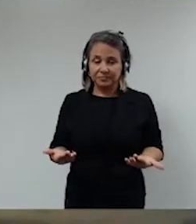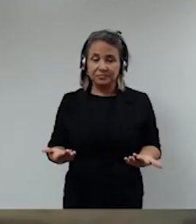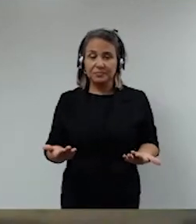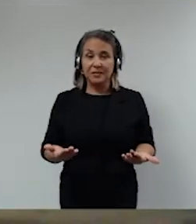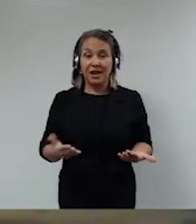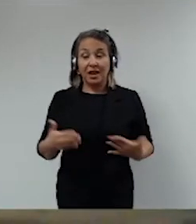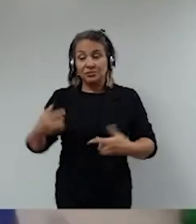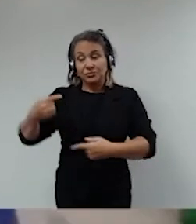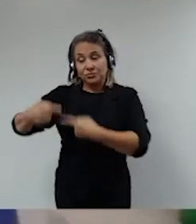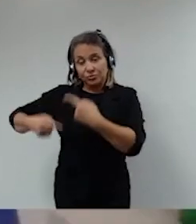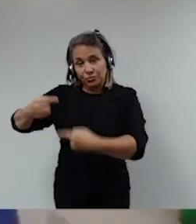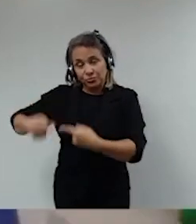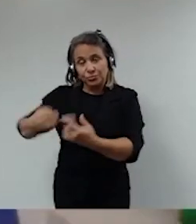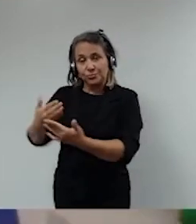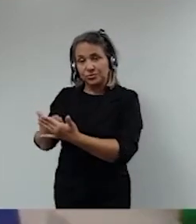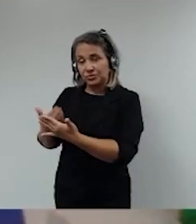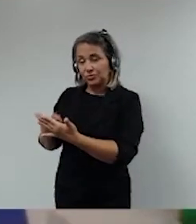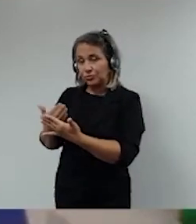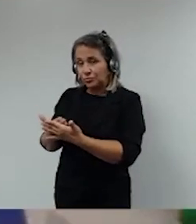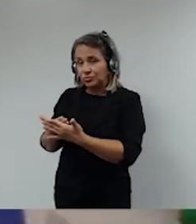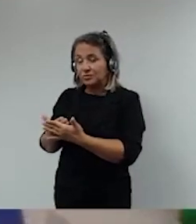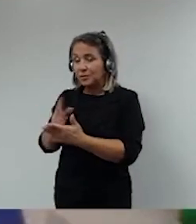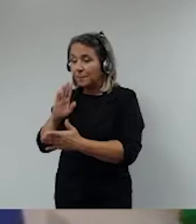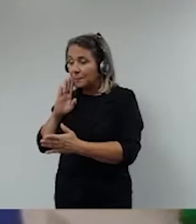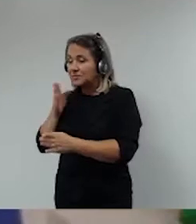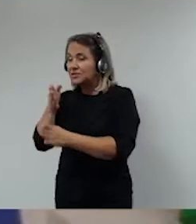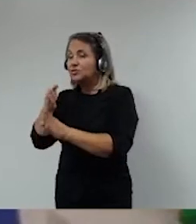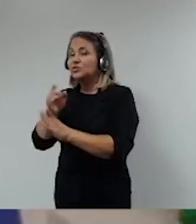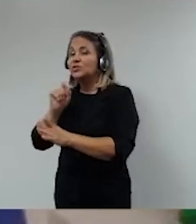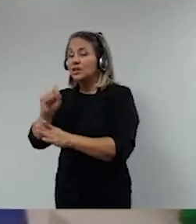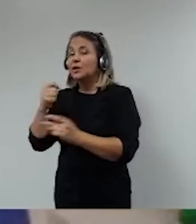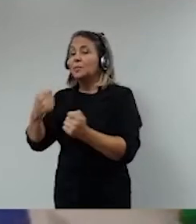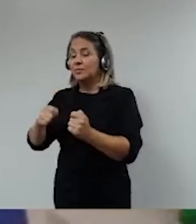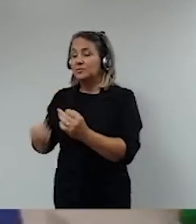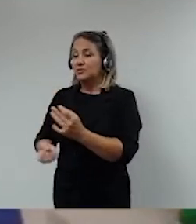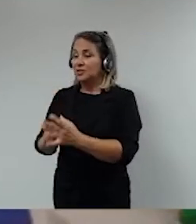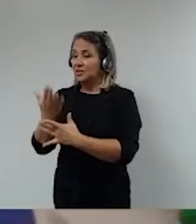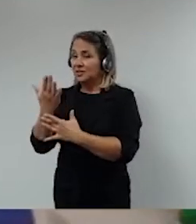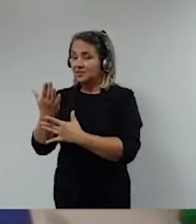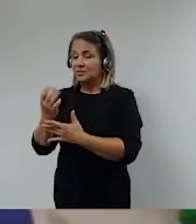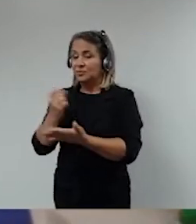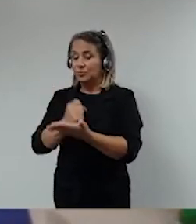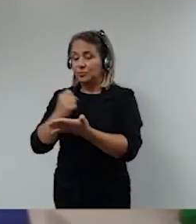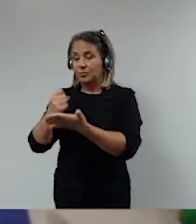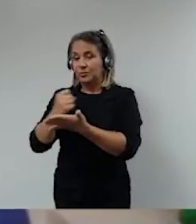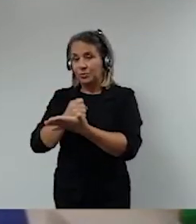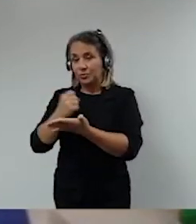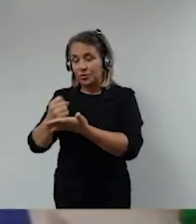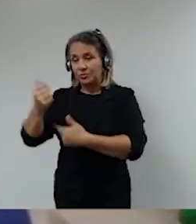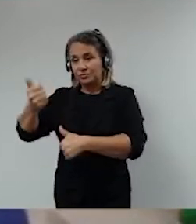as discussões e os estudos são no sentido que deve haver a criação desses protocolos de avaliação. Tá?